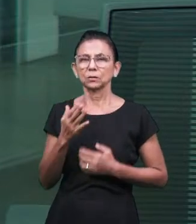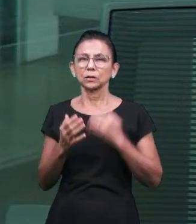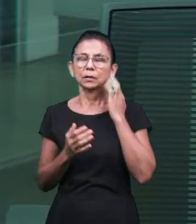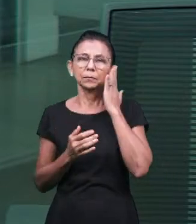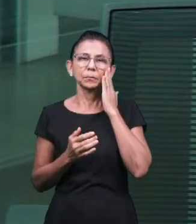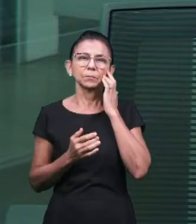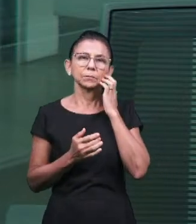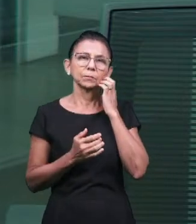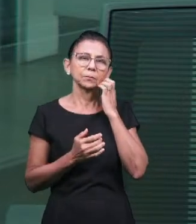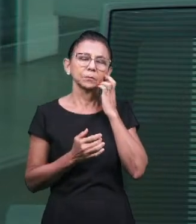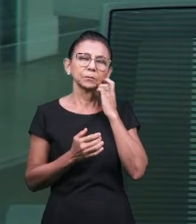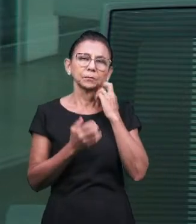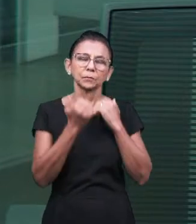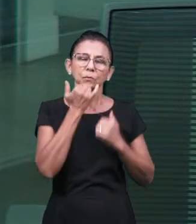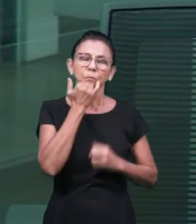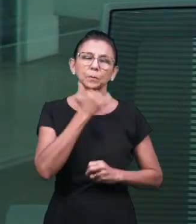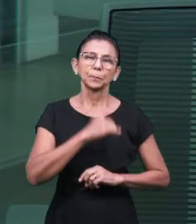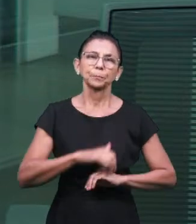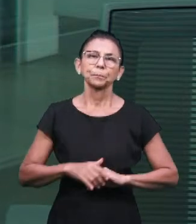instalar esse tipo de trabalho